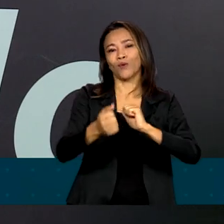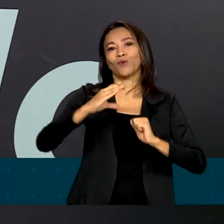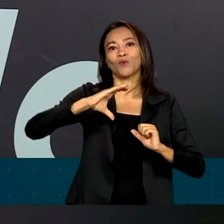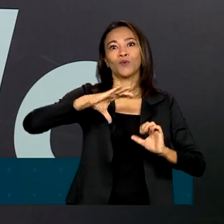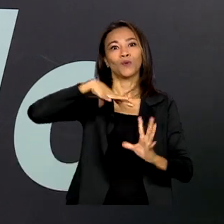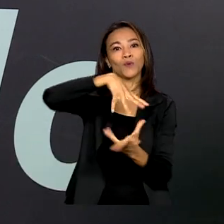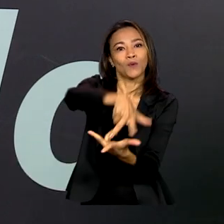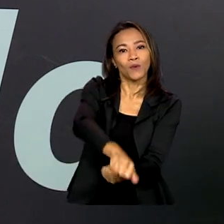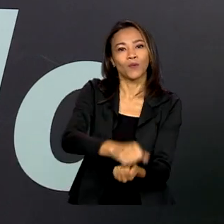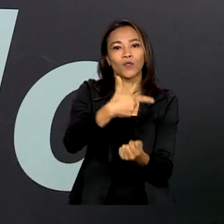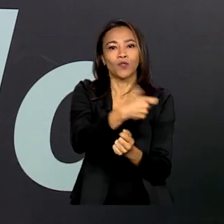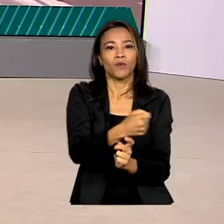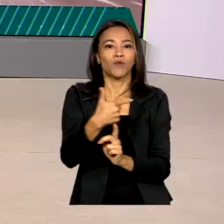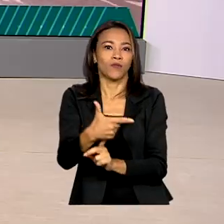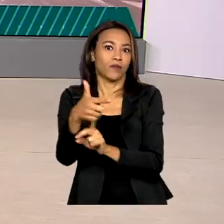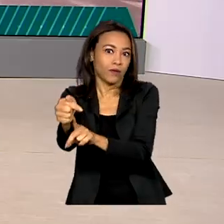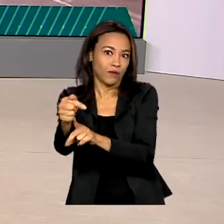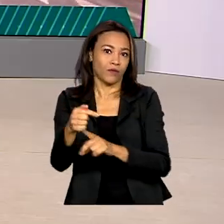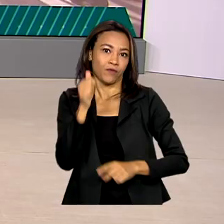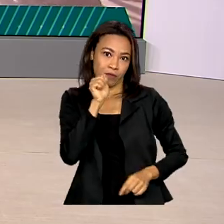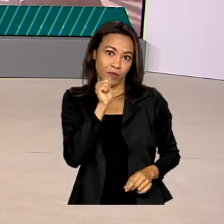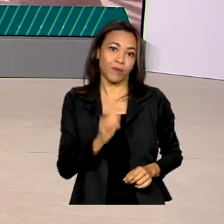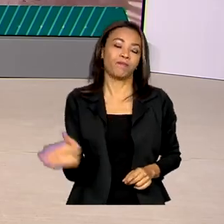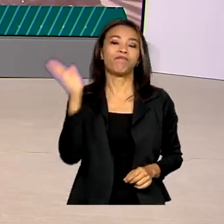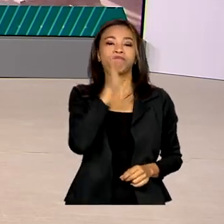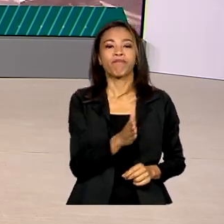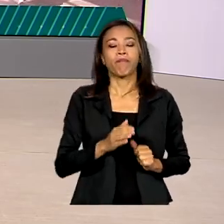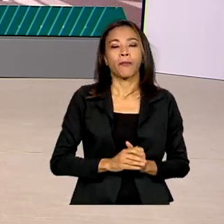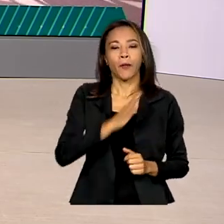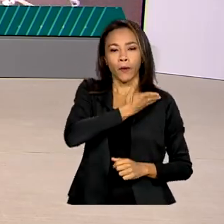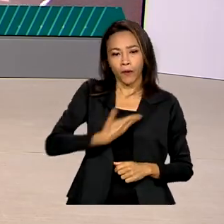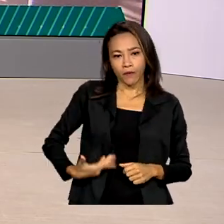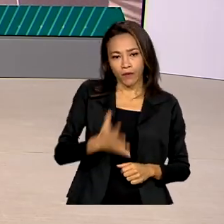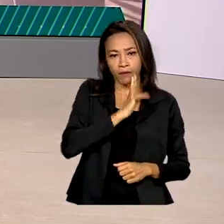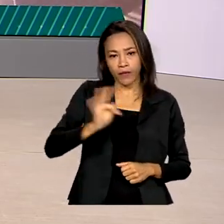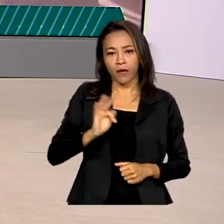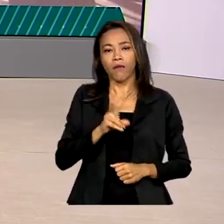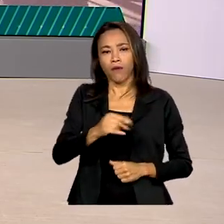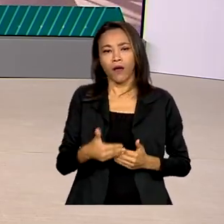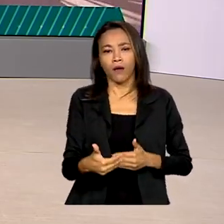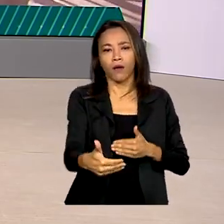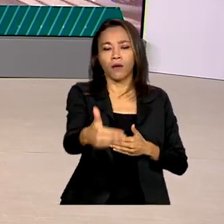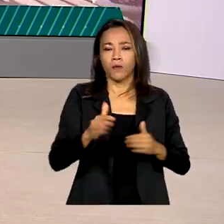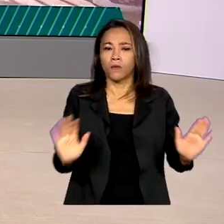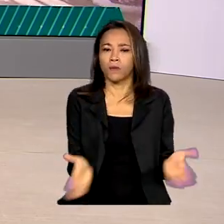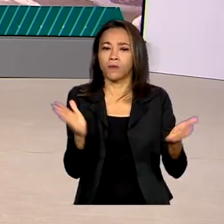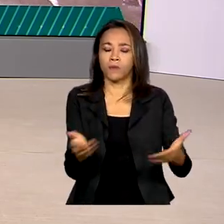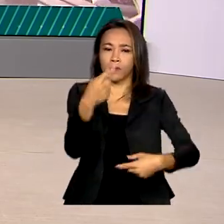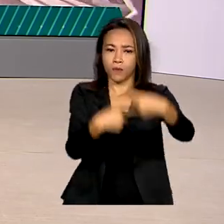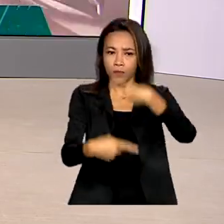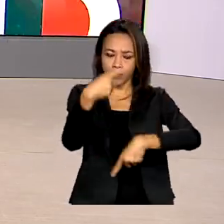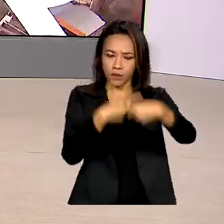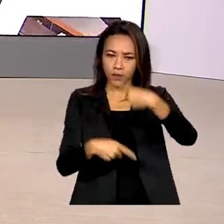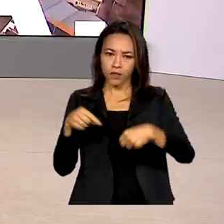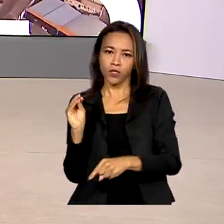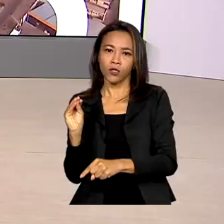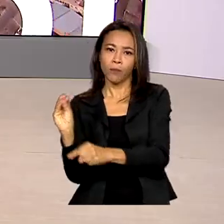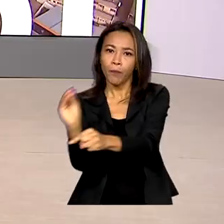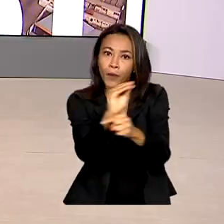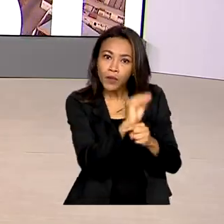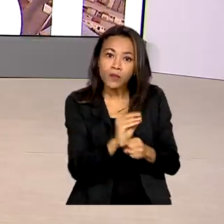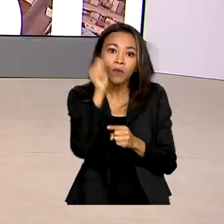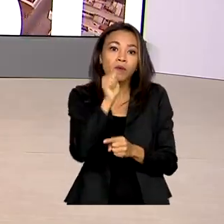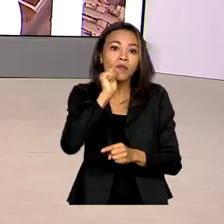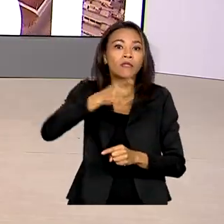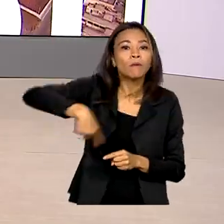de 2027. O governo federal vai fortalecer as políticas de proteção às mulheres vítimas de